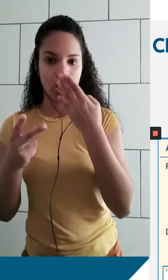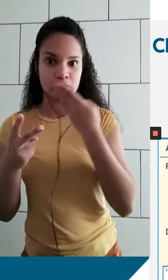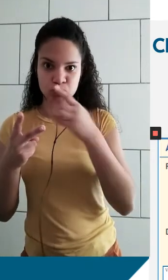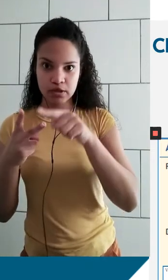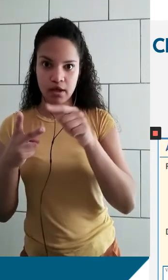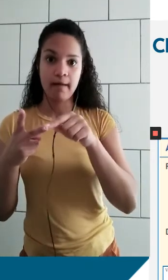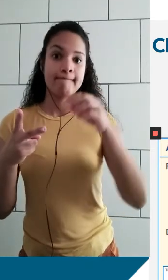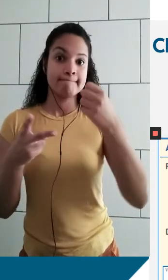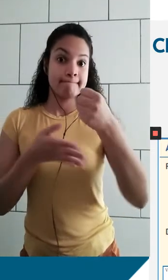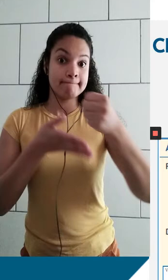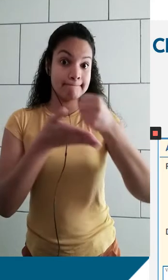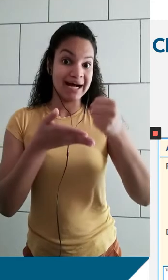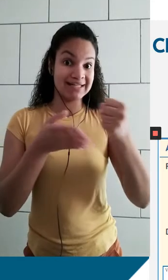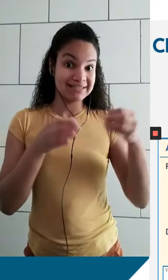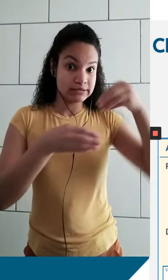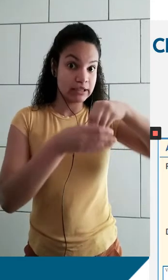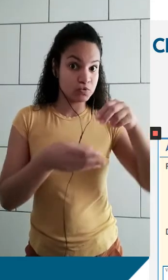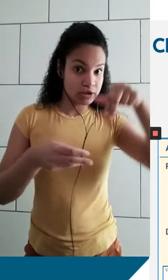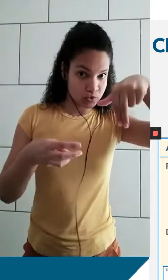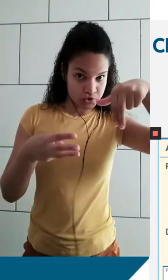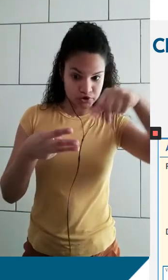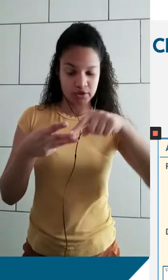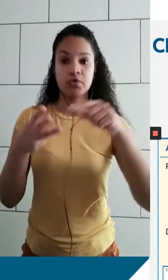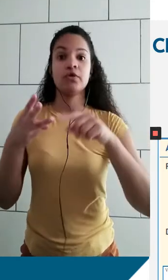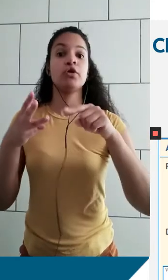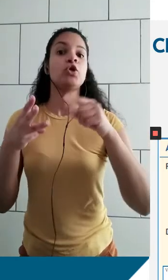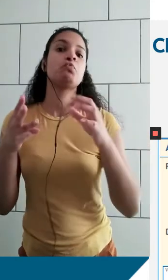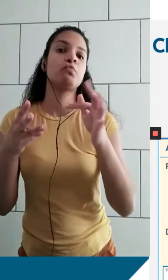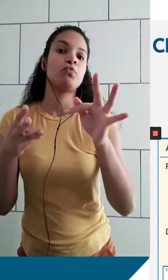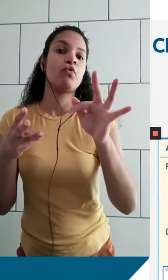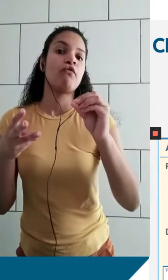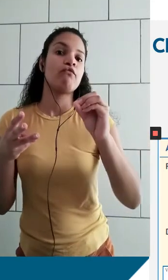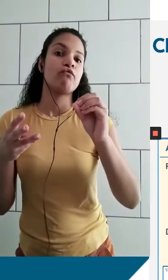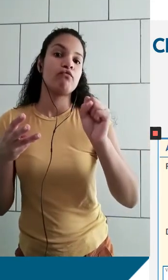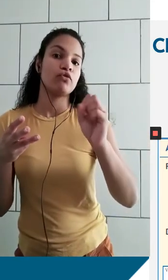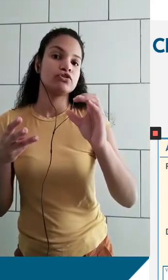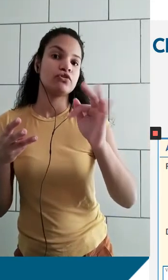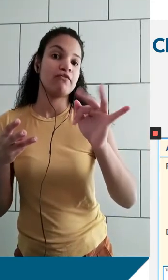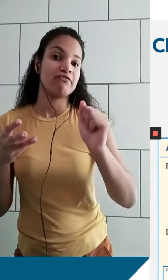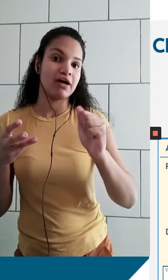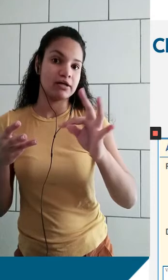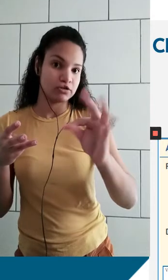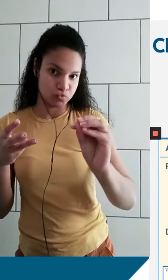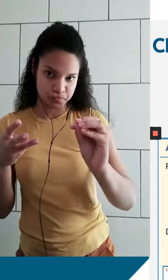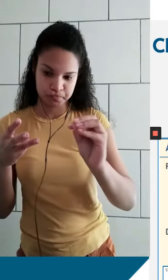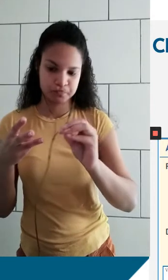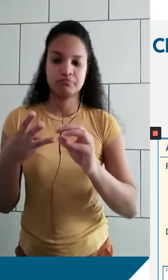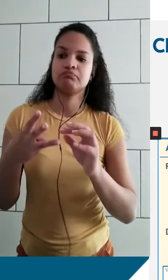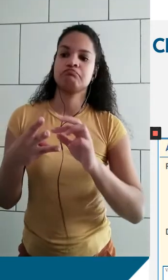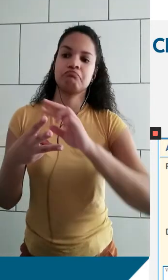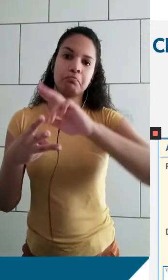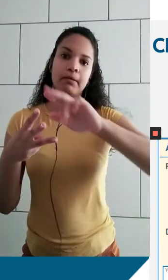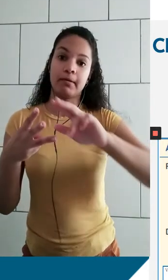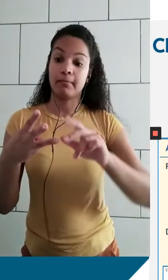fosfato. E aí nós temos o seguinte, uma base, a ribose ou desoxirribose,